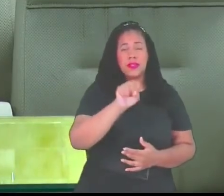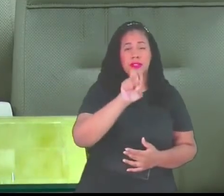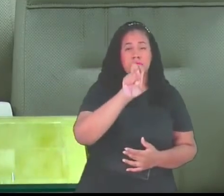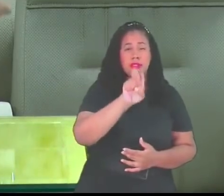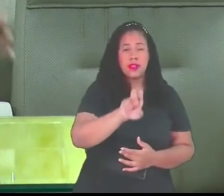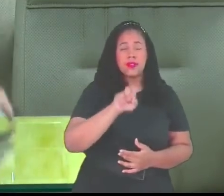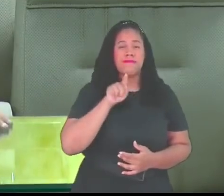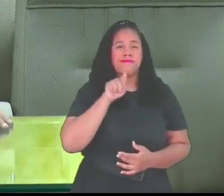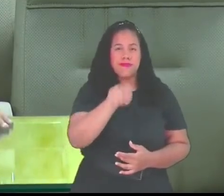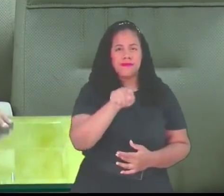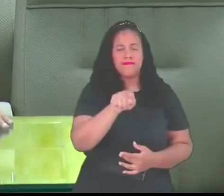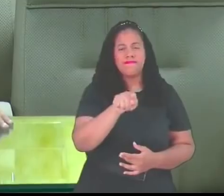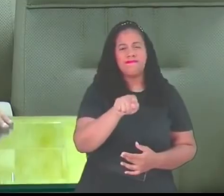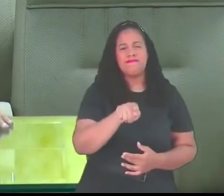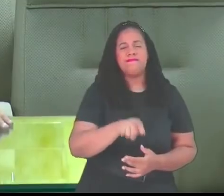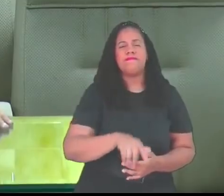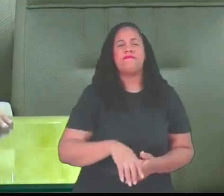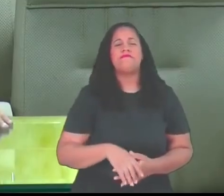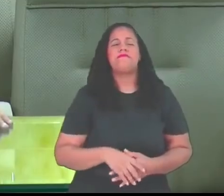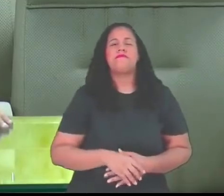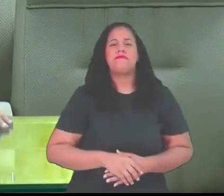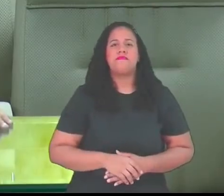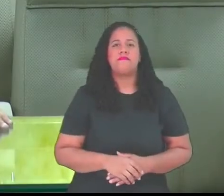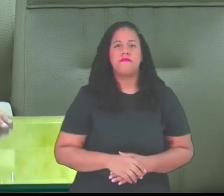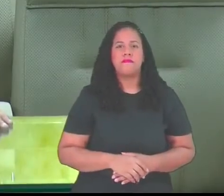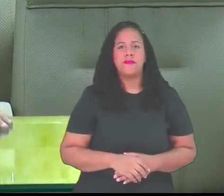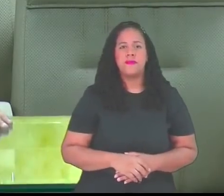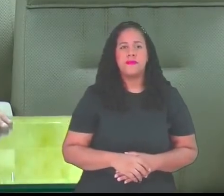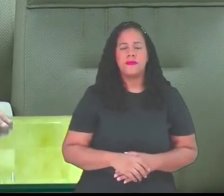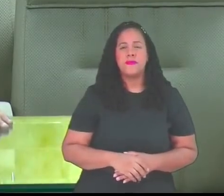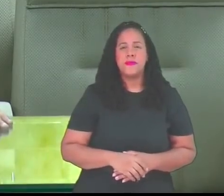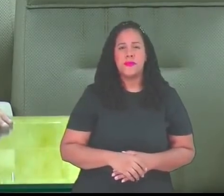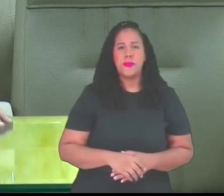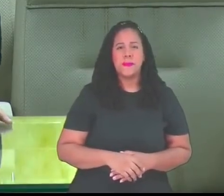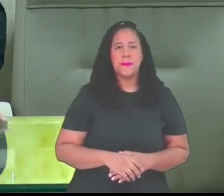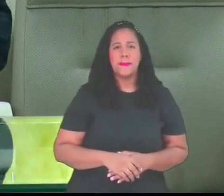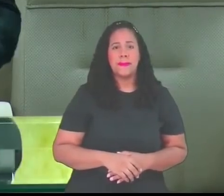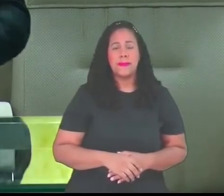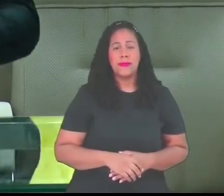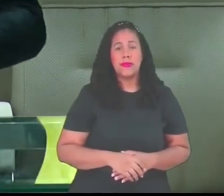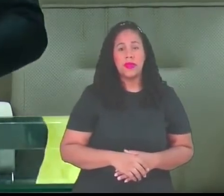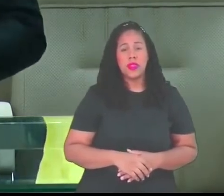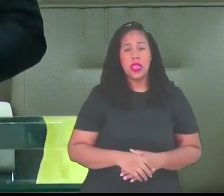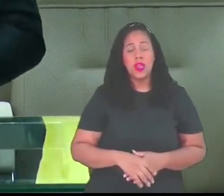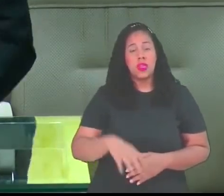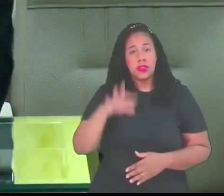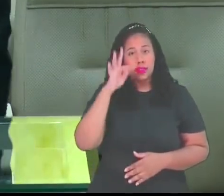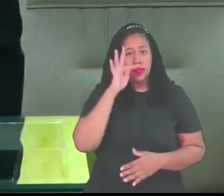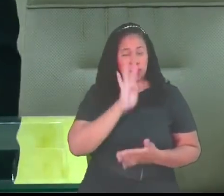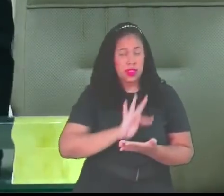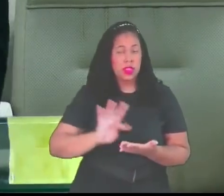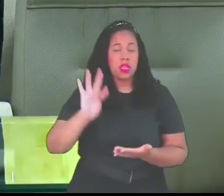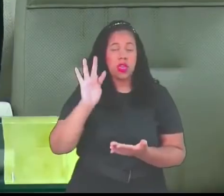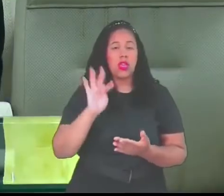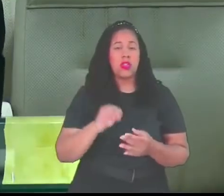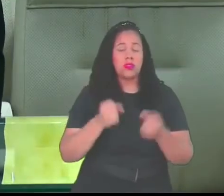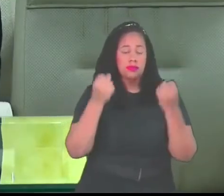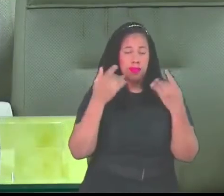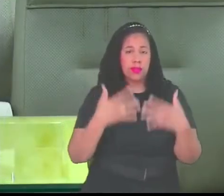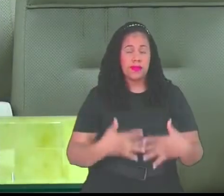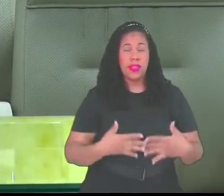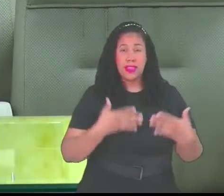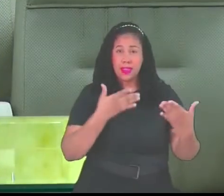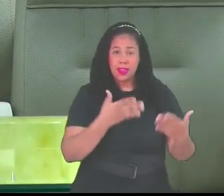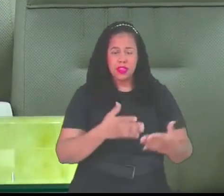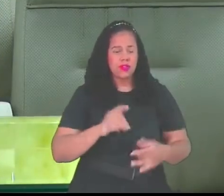mil. Os teólogos liberais diz que isso é força